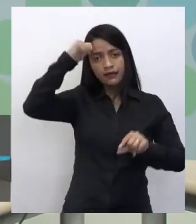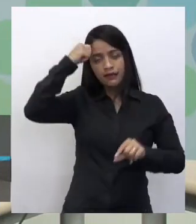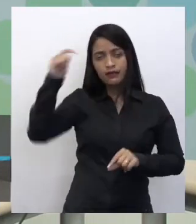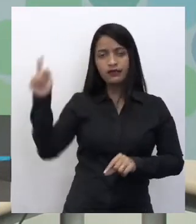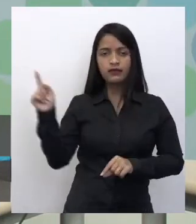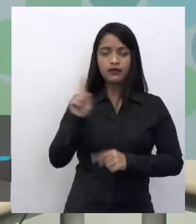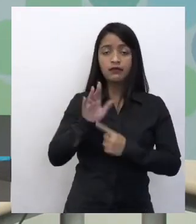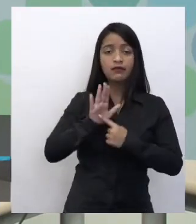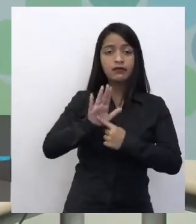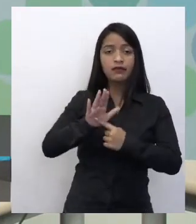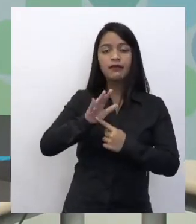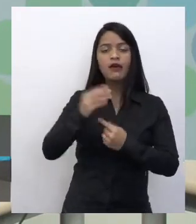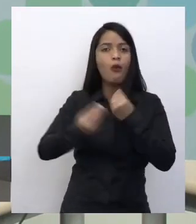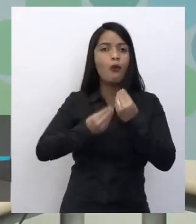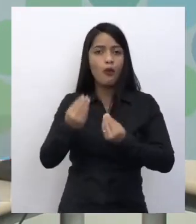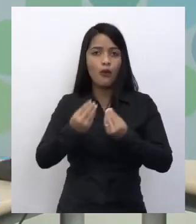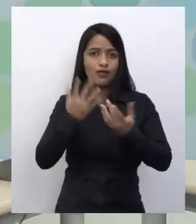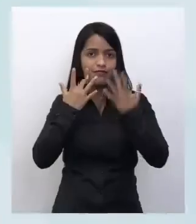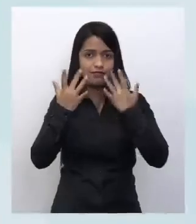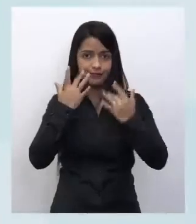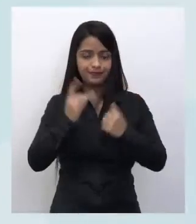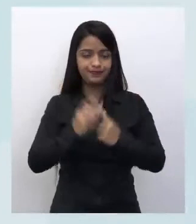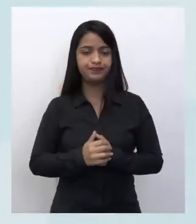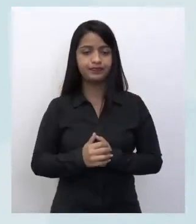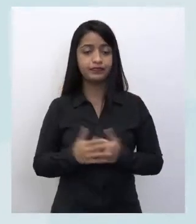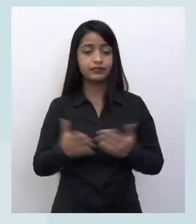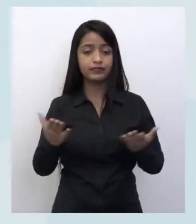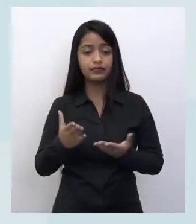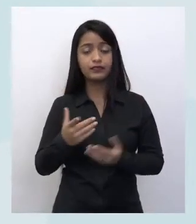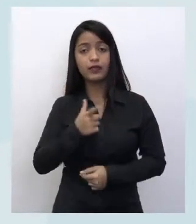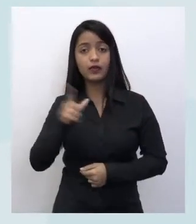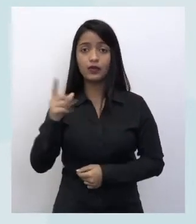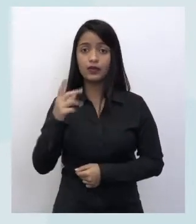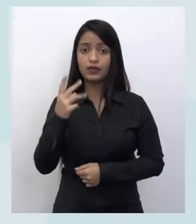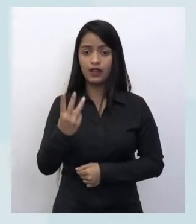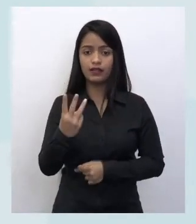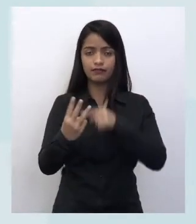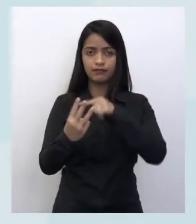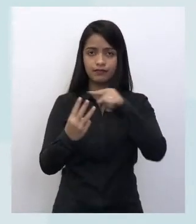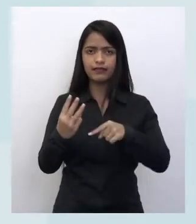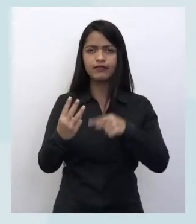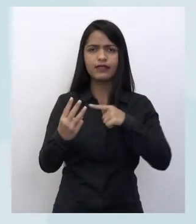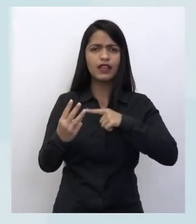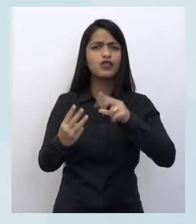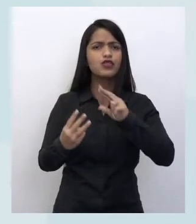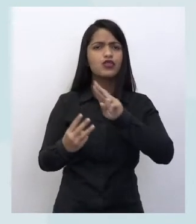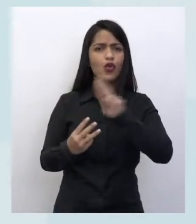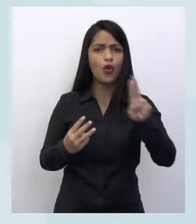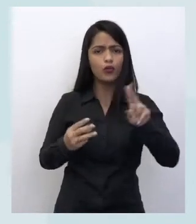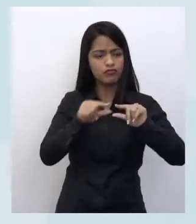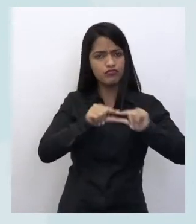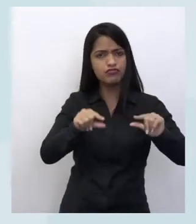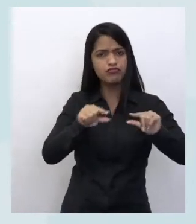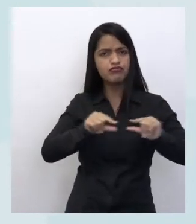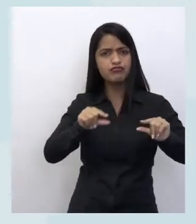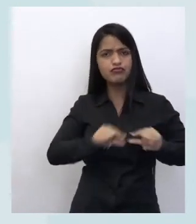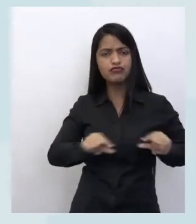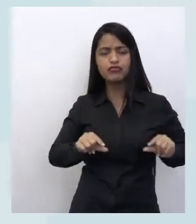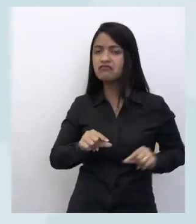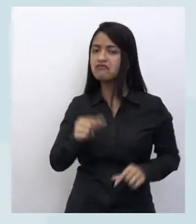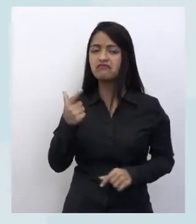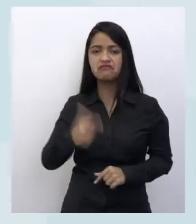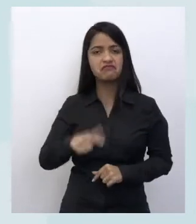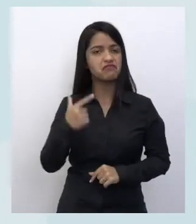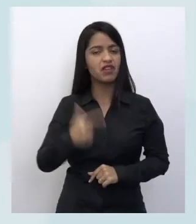no texto 3, olha aqui, nós temos falando quem é que tá falando, se é o Pedrinho, se é o Emília,